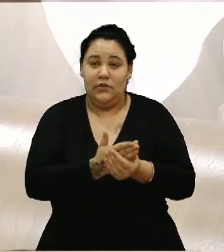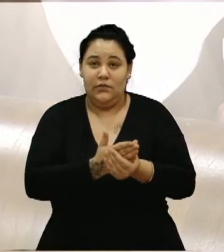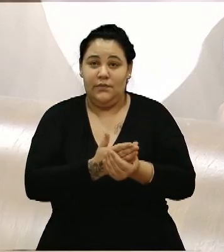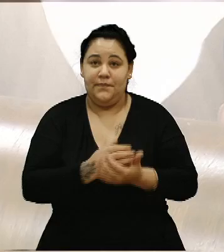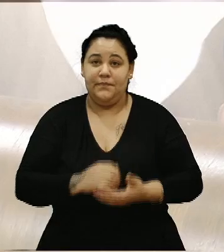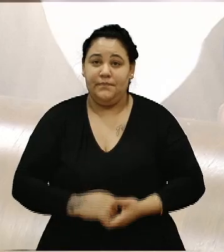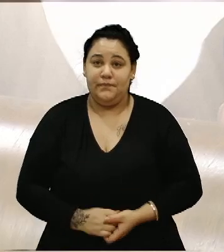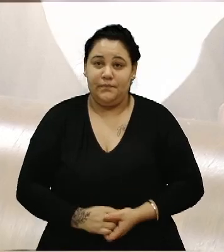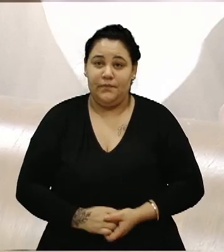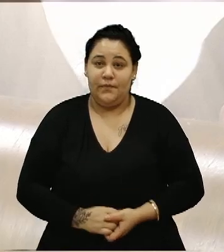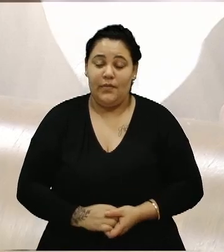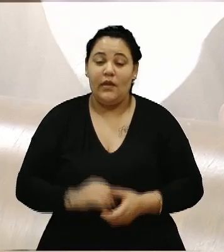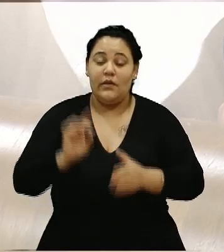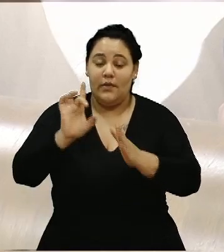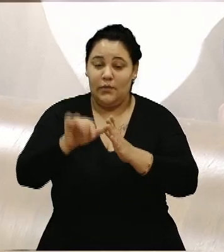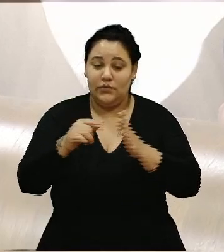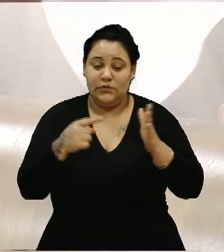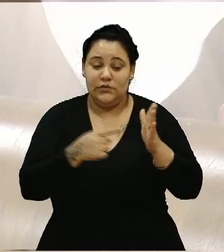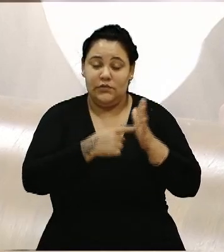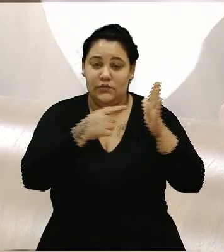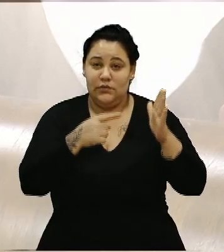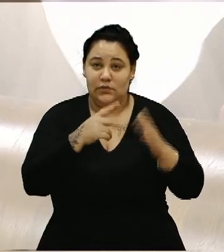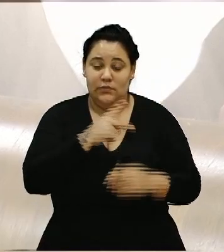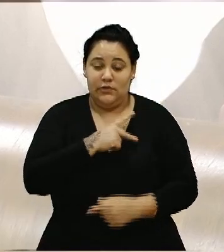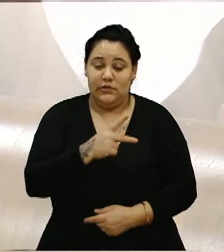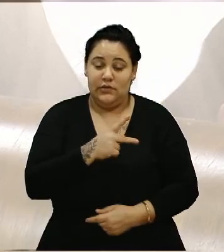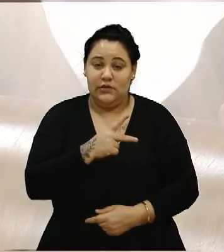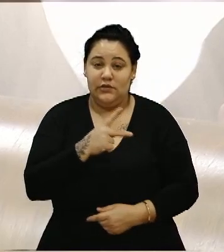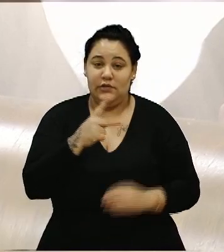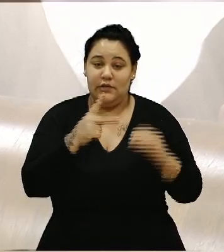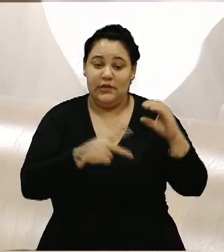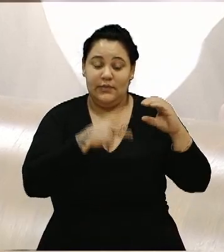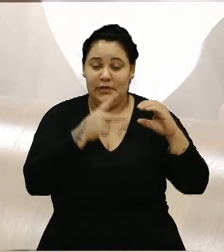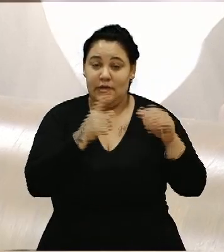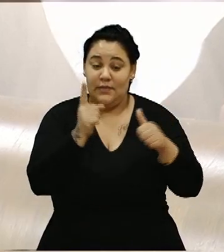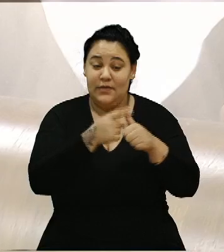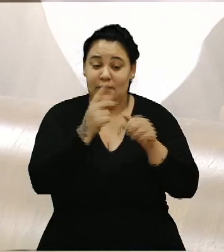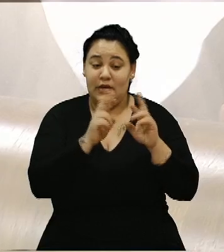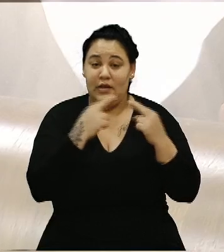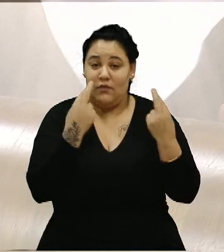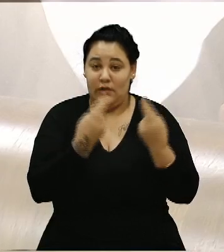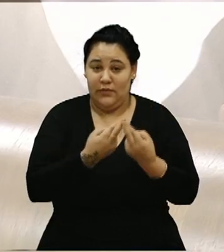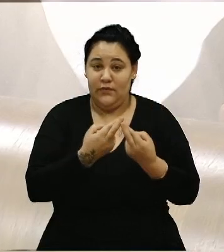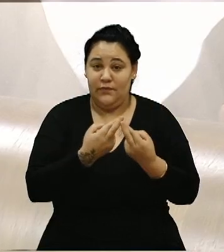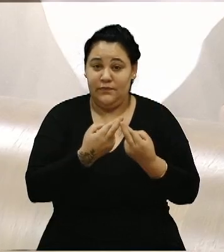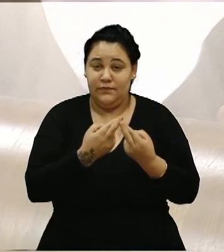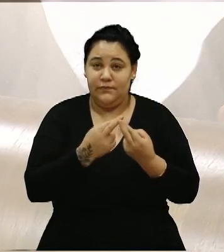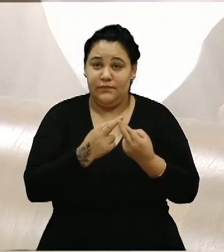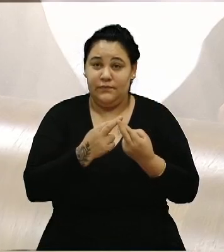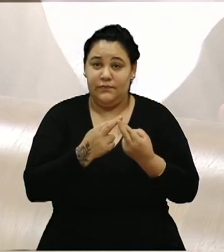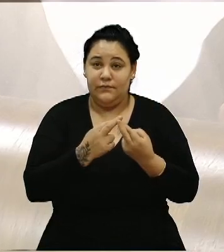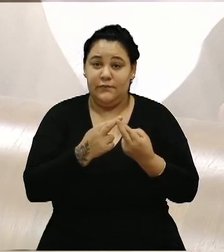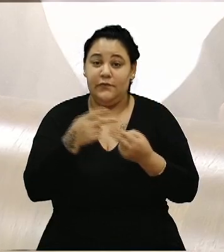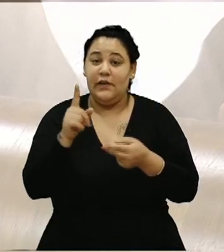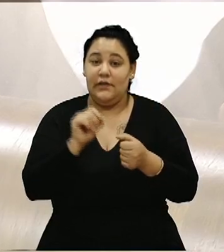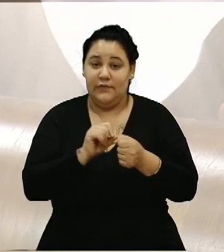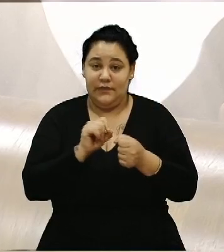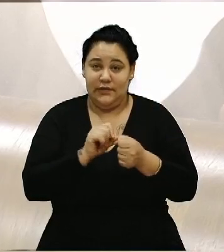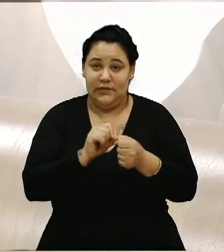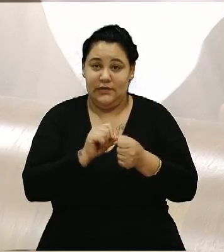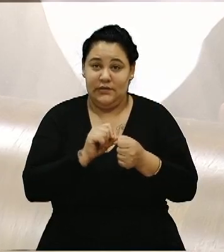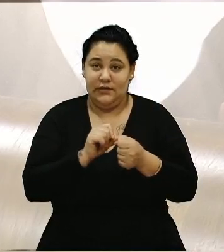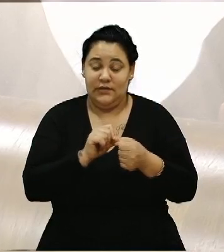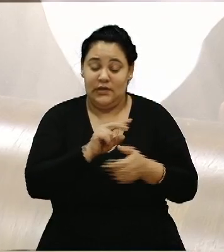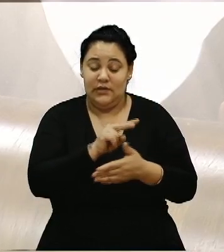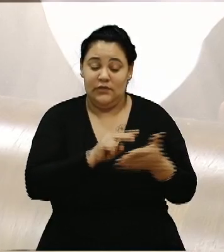De posse da denúncia, o presidente da Câmara, na primeira sessão, determinará sua leitura e consultará a